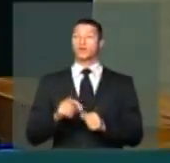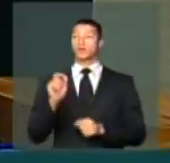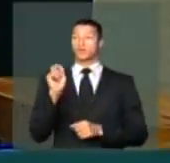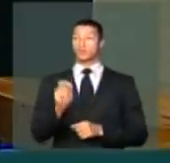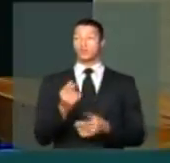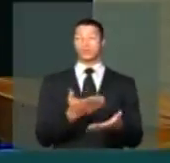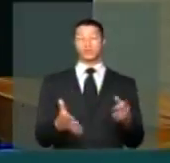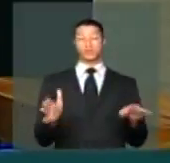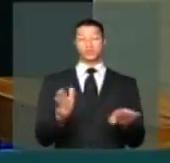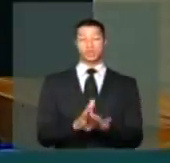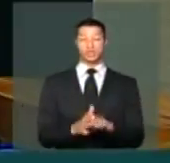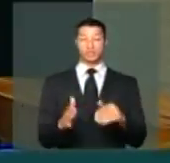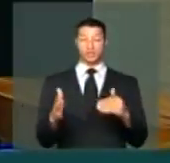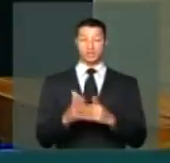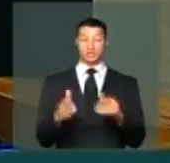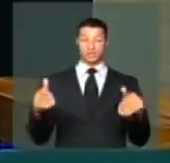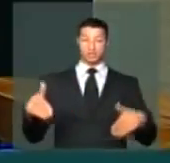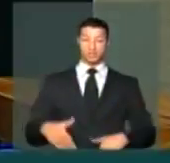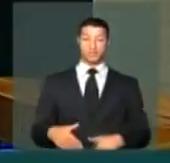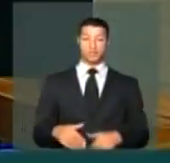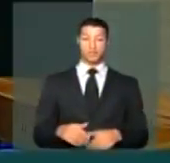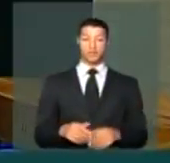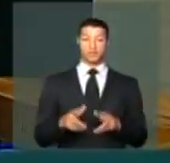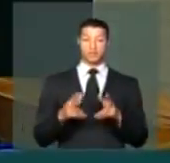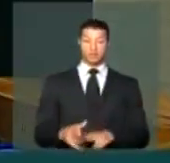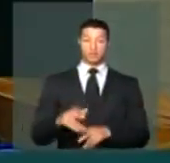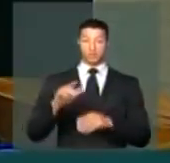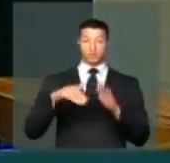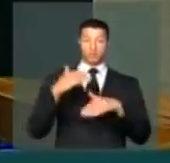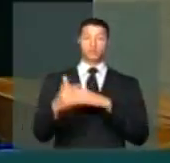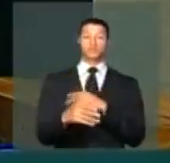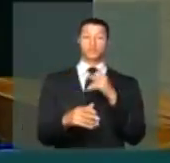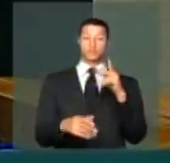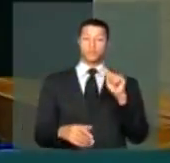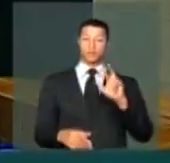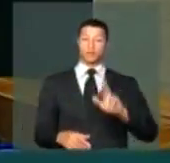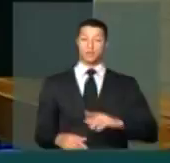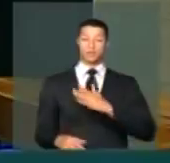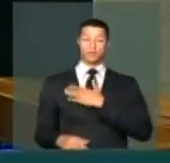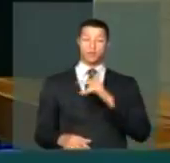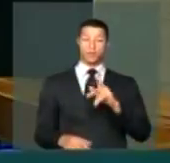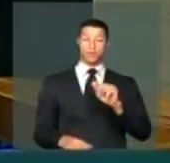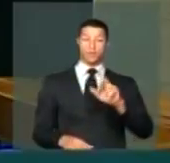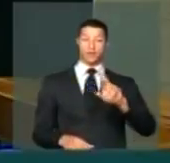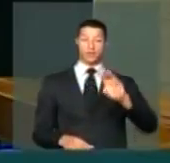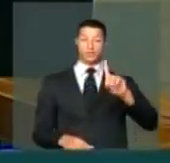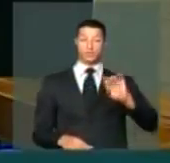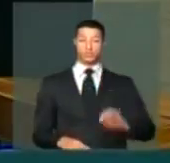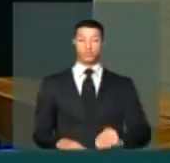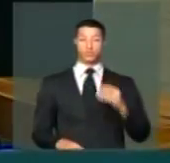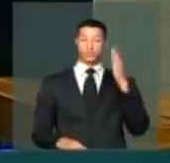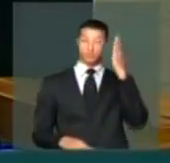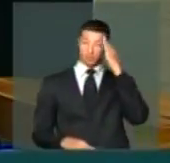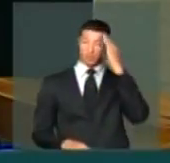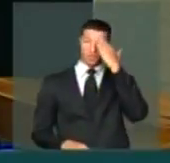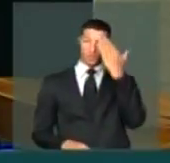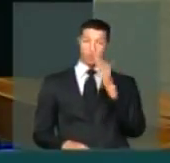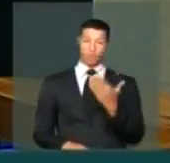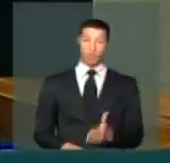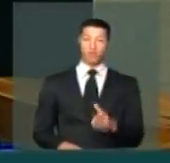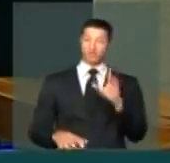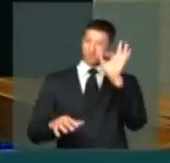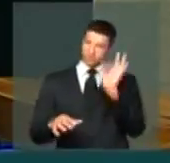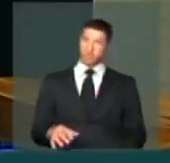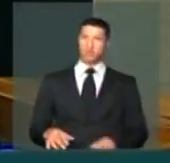que chegássemos até aqui como os demais parlamentares no meu partido saberei Honrar